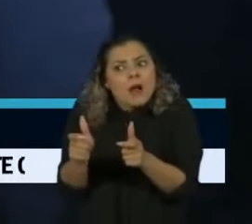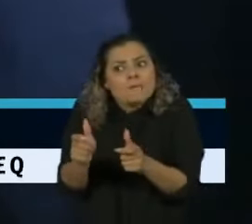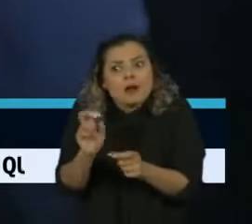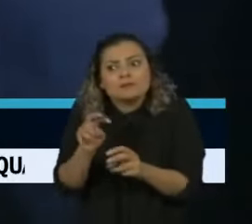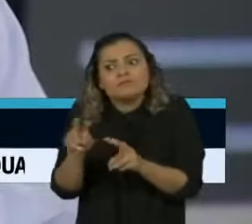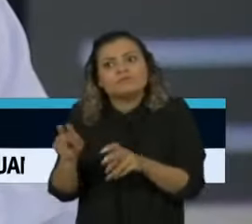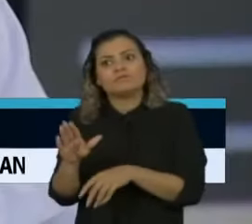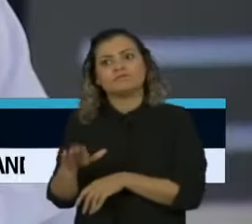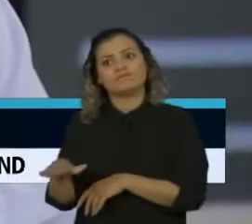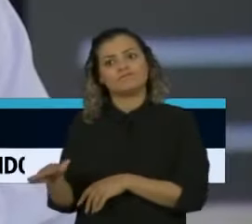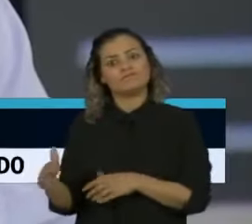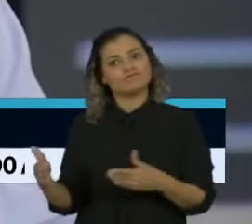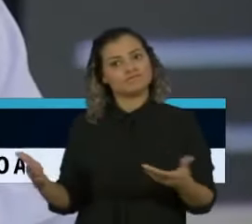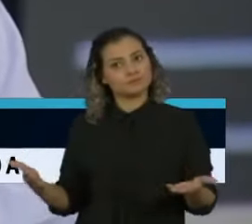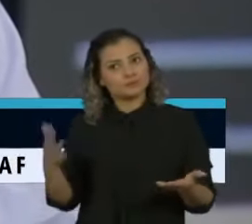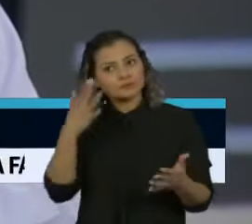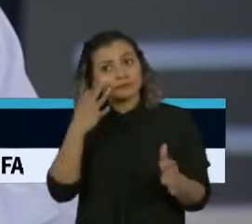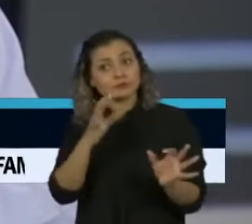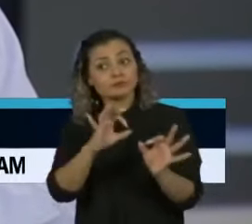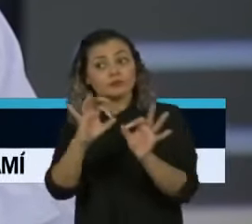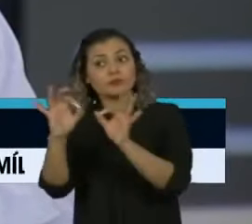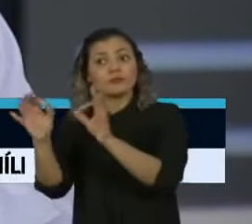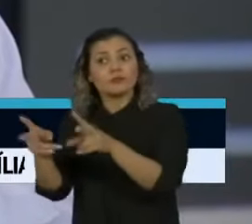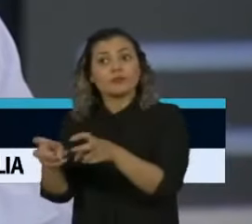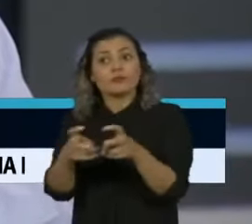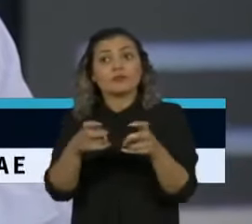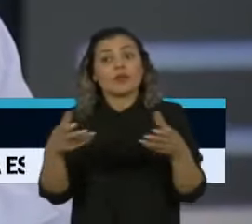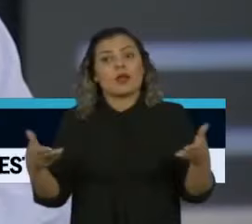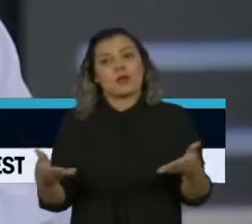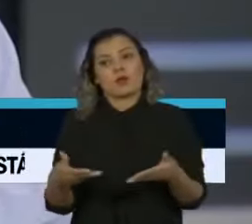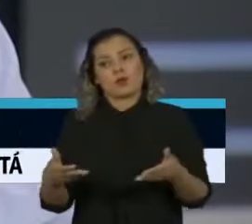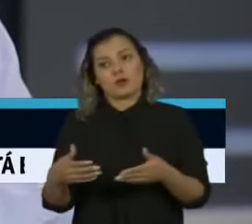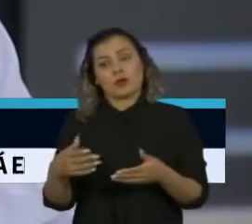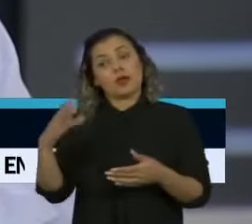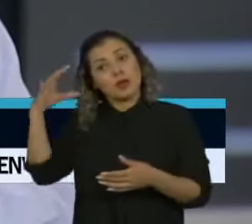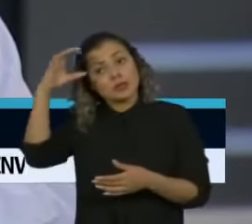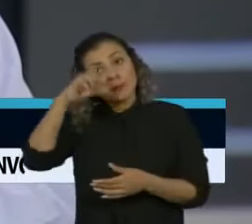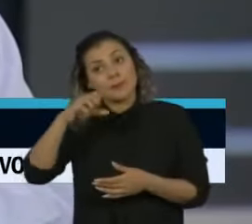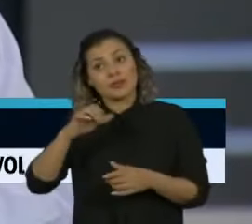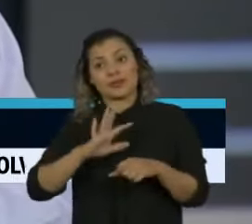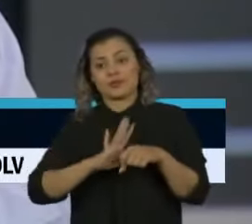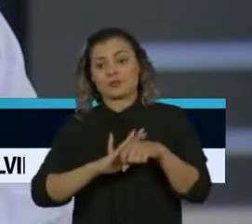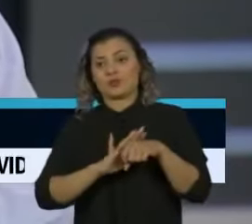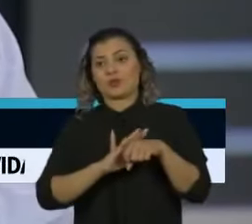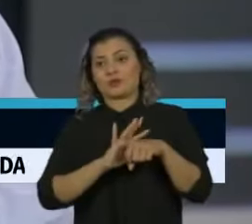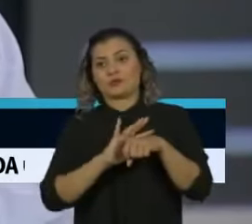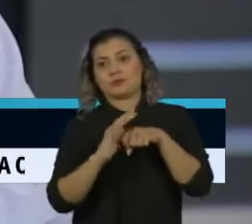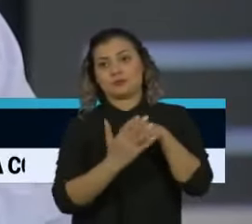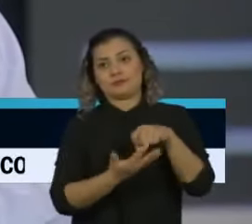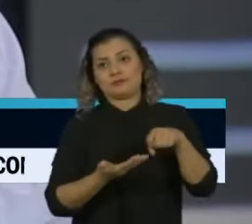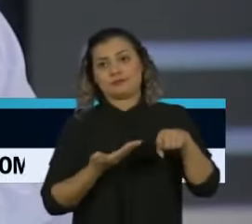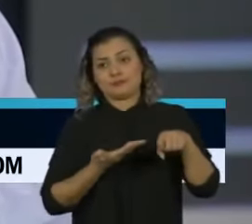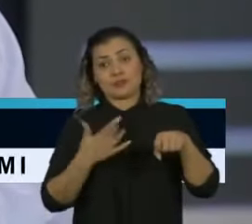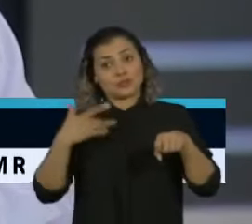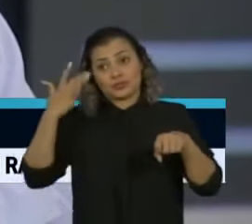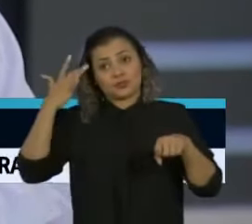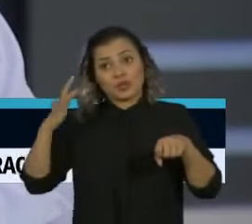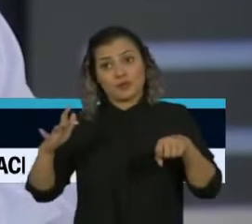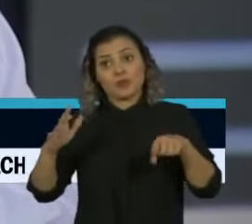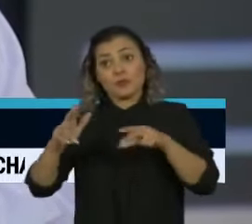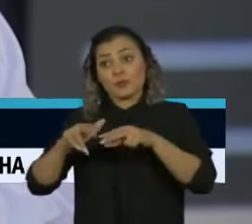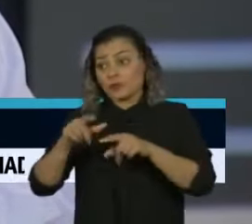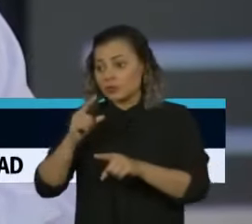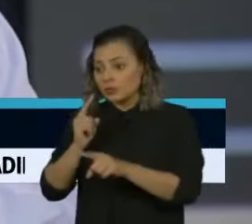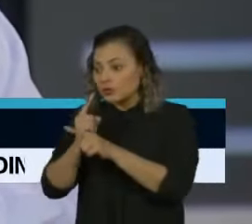e nós estamos observando isso agora. Estamos aprendendo como essa doença funciona. Nós não sabemos. Então, fazer o